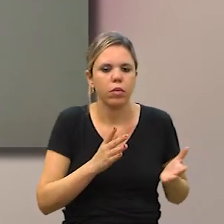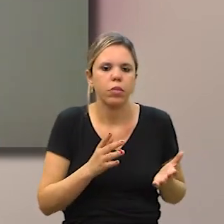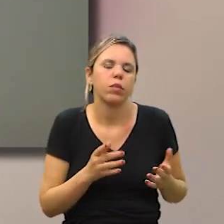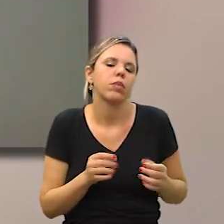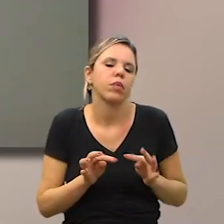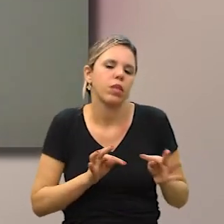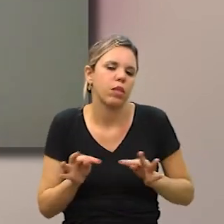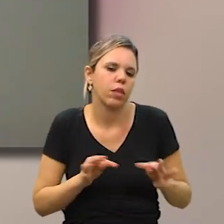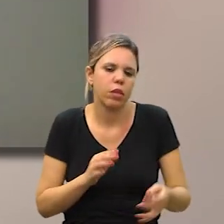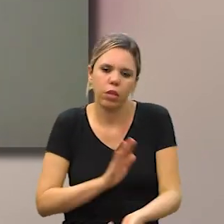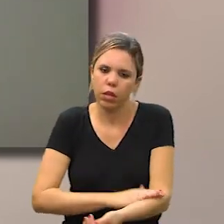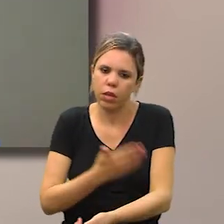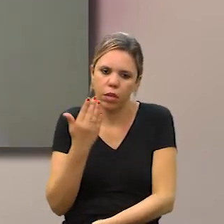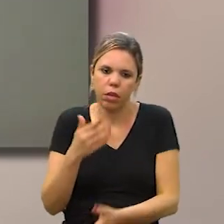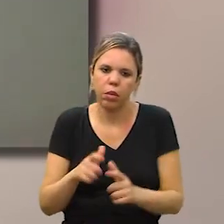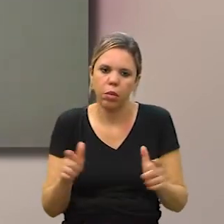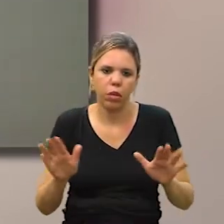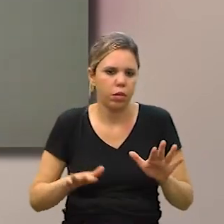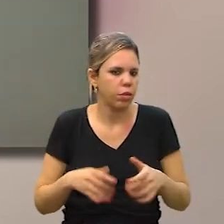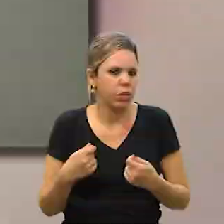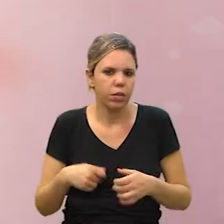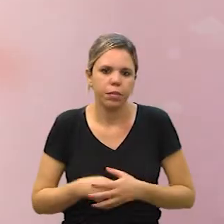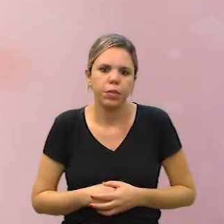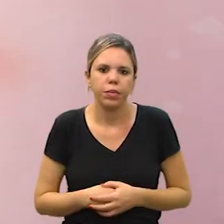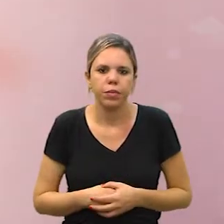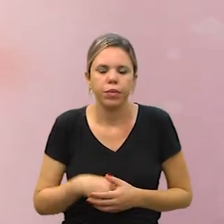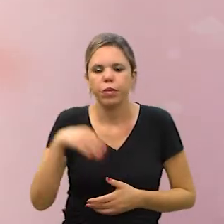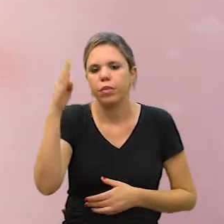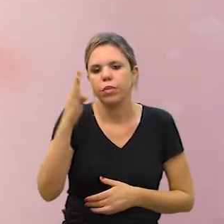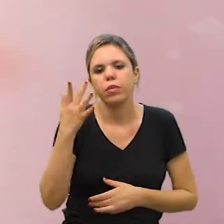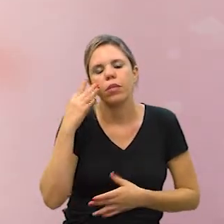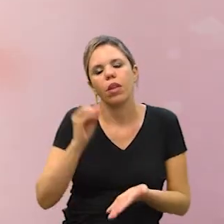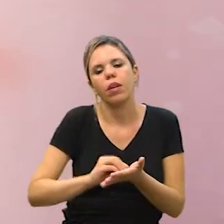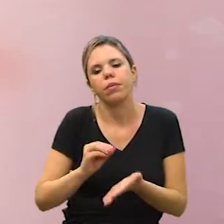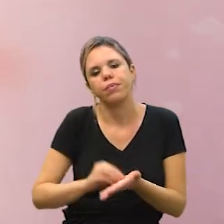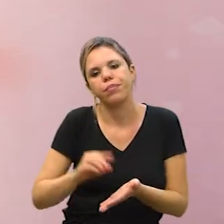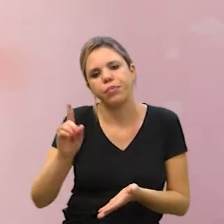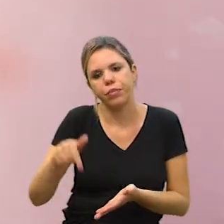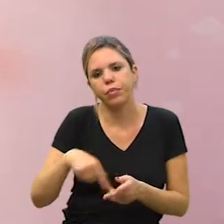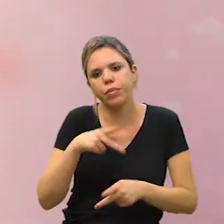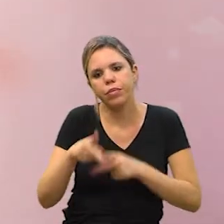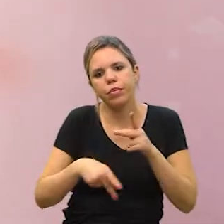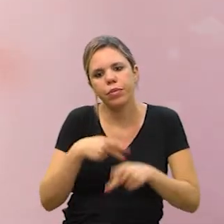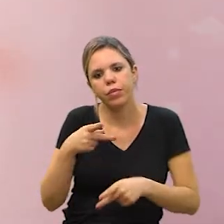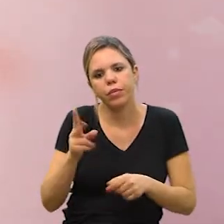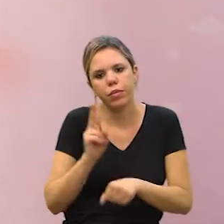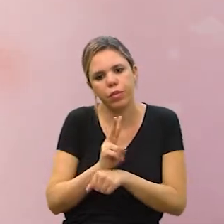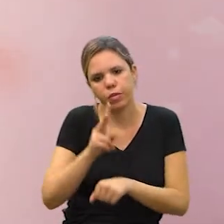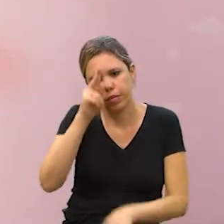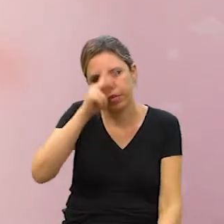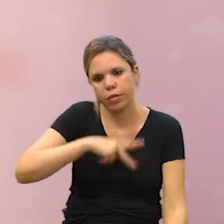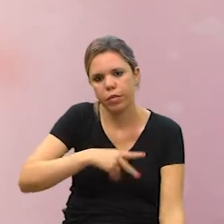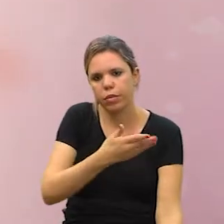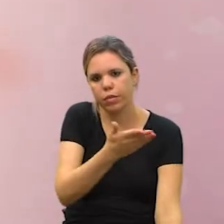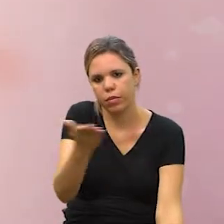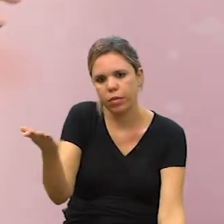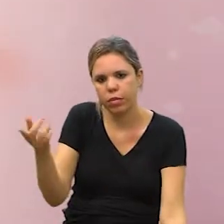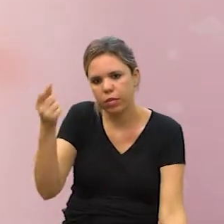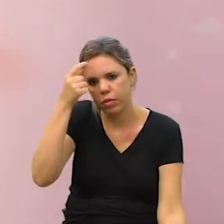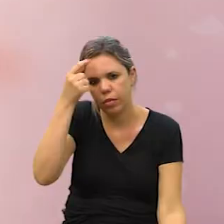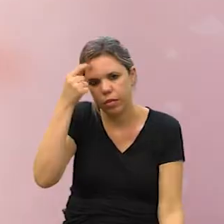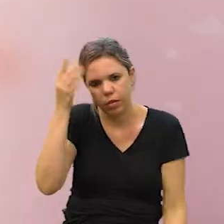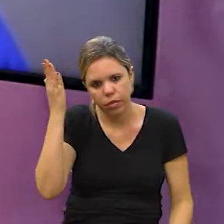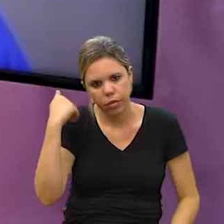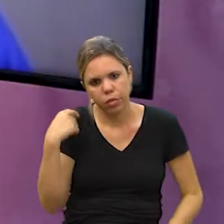é fogo eu disse para tratar a hipertensão na maioria dos carros no Brasil falta isso Doutor a pessoa se cuidar a pessoa ter